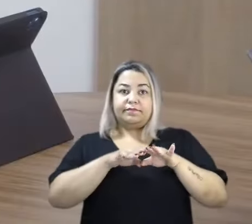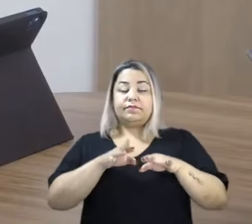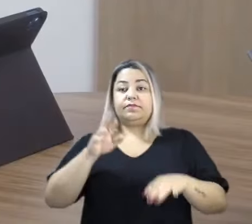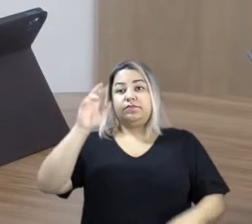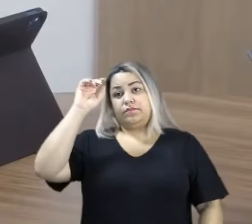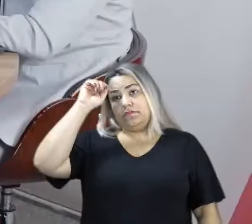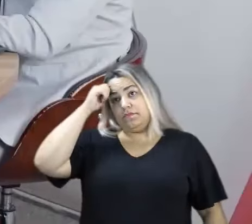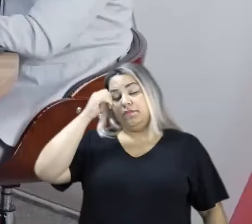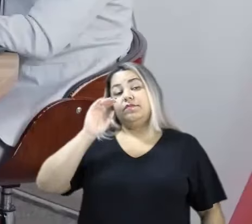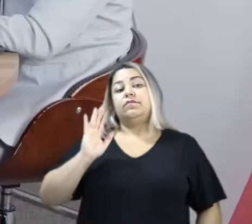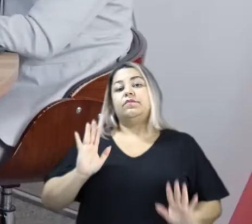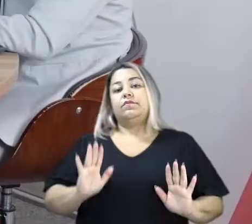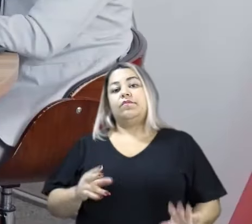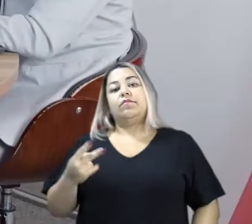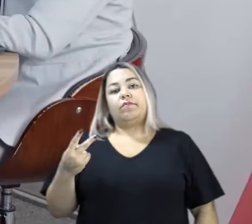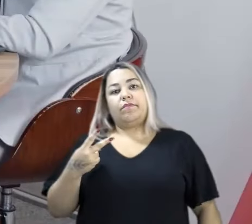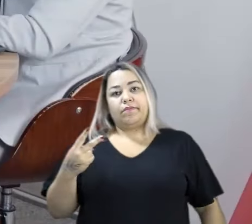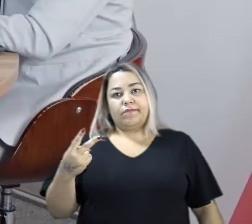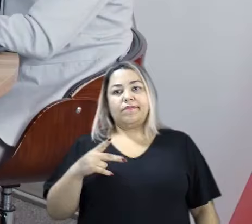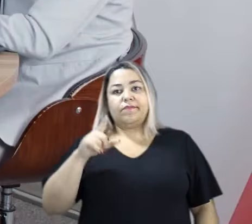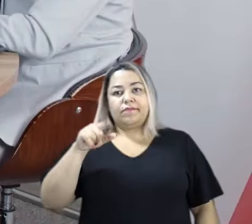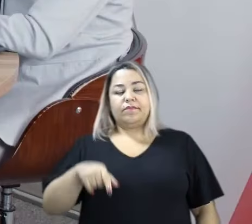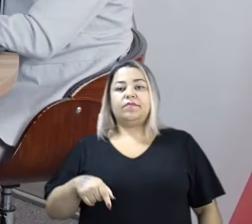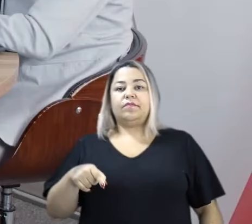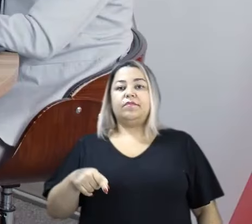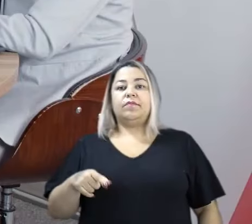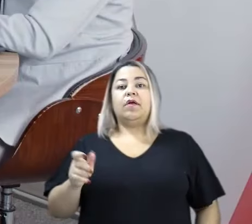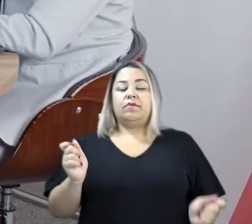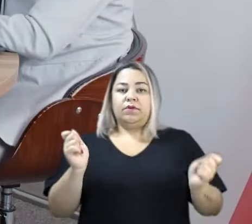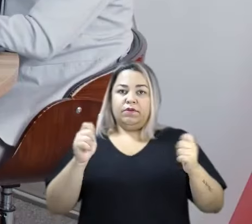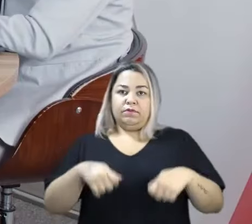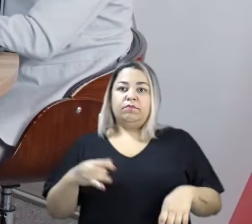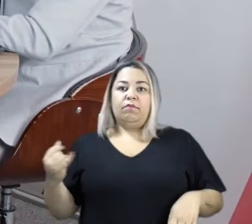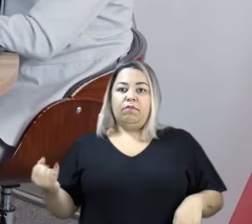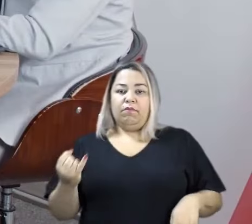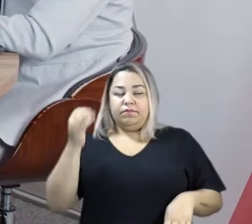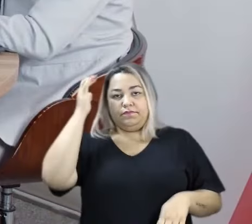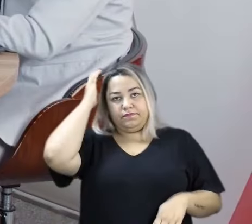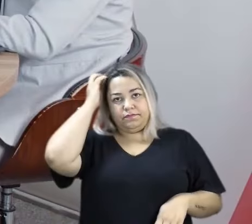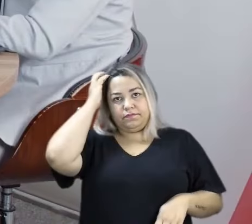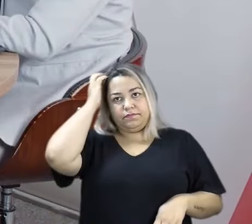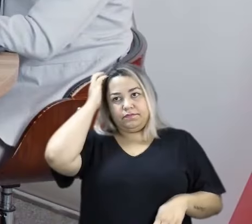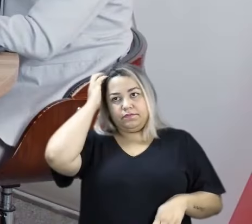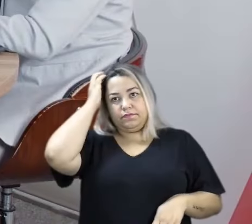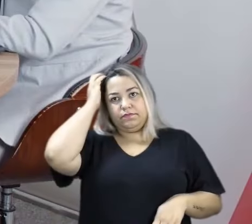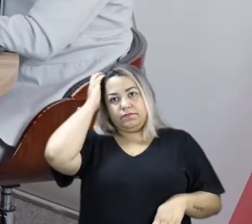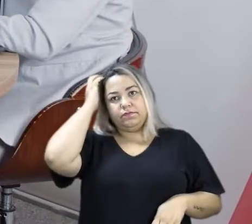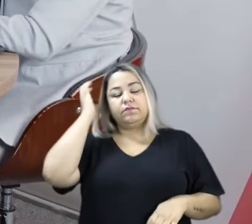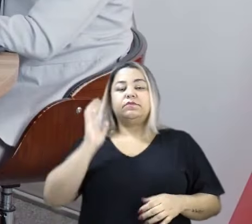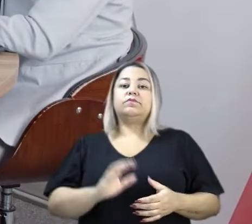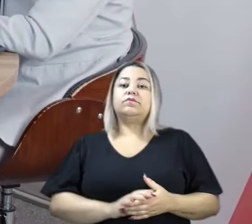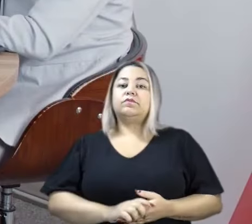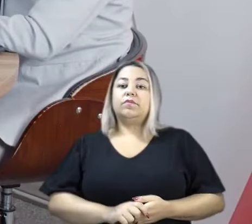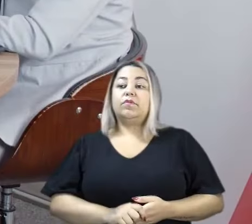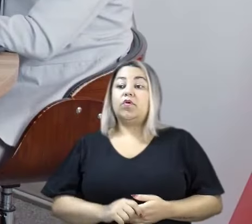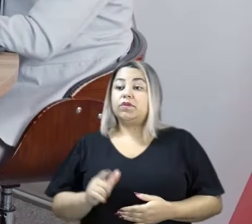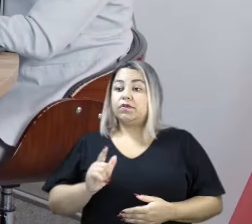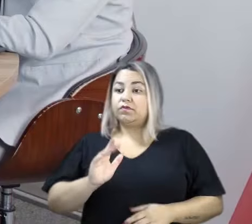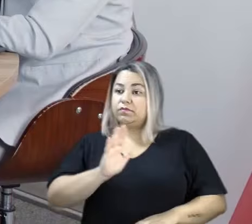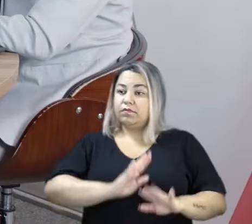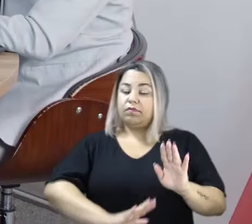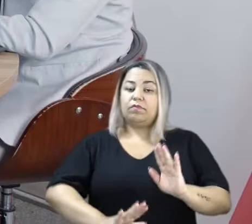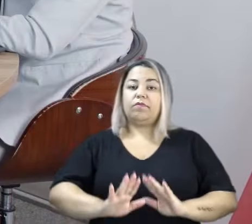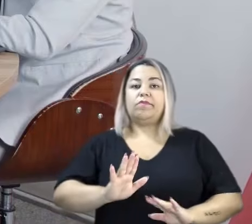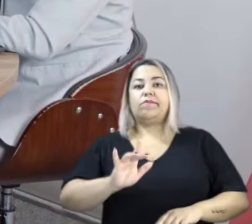vai dizer, opa, esses dois aqui... Estão precisando mais agora. Entende? Então, a gente tem tido esse cuidado de olhar para